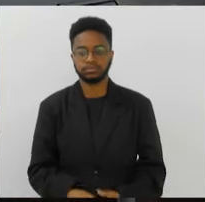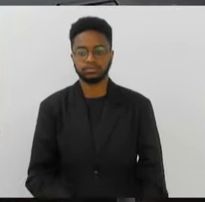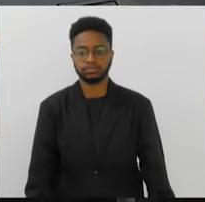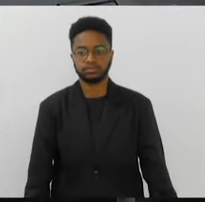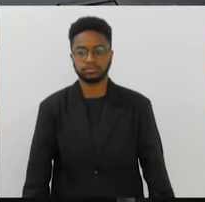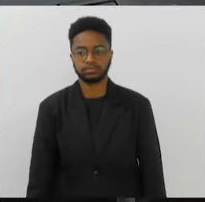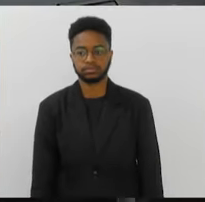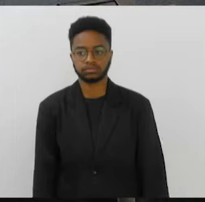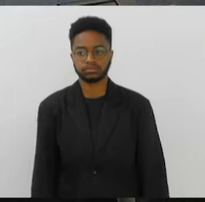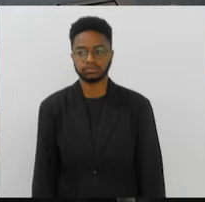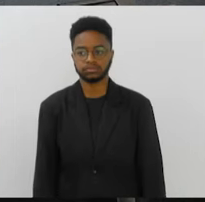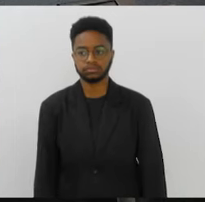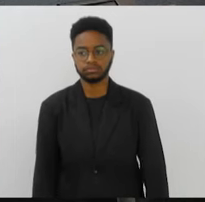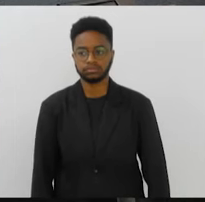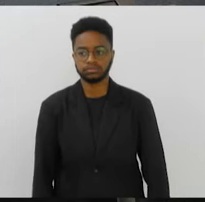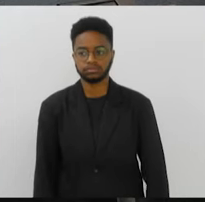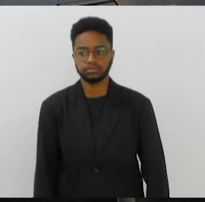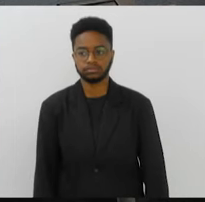Tira porrada e